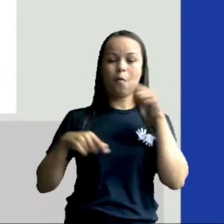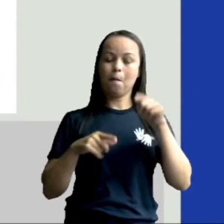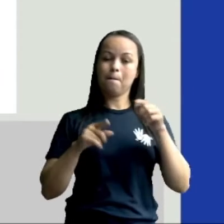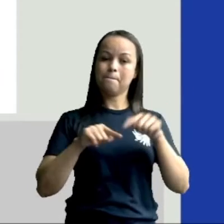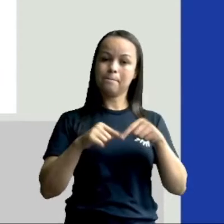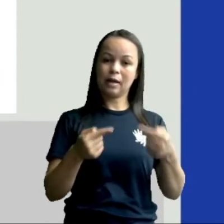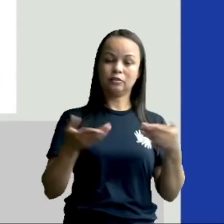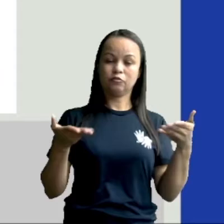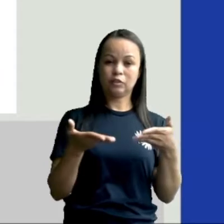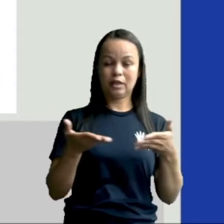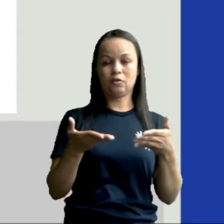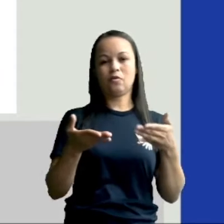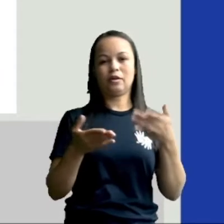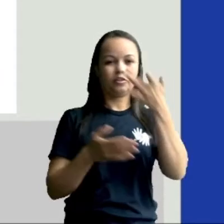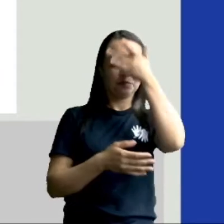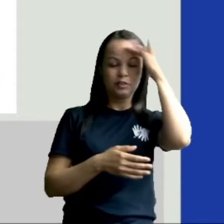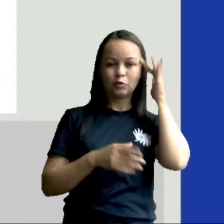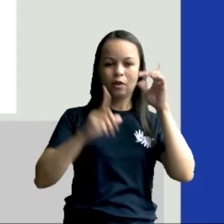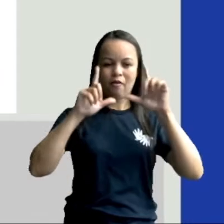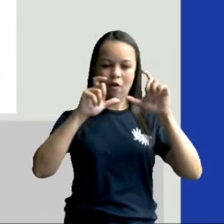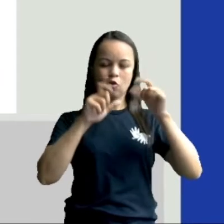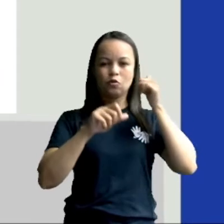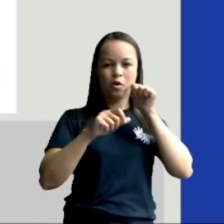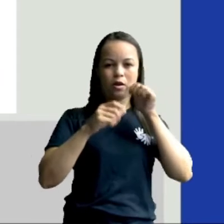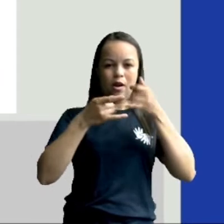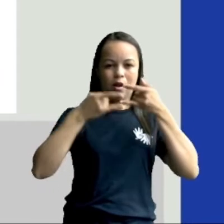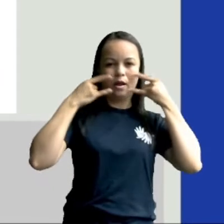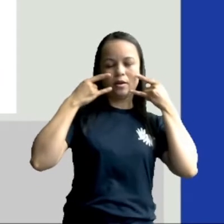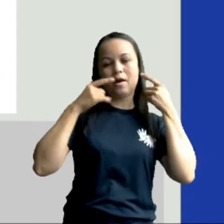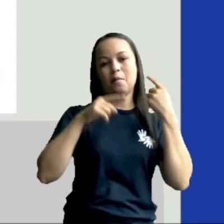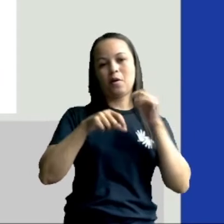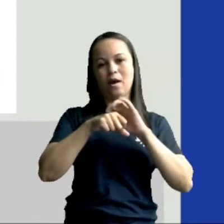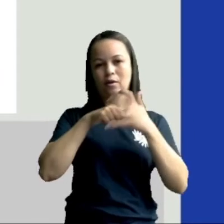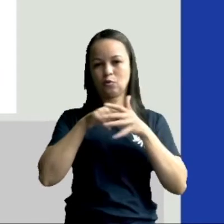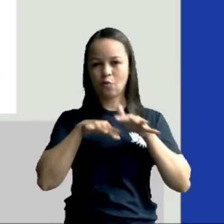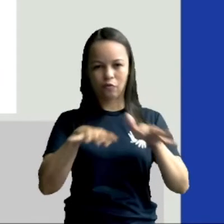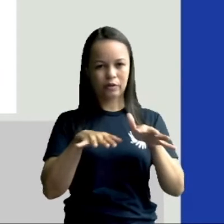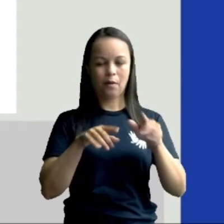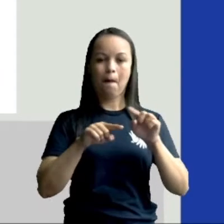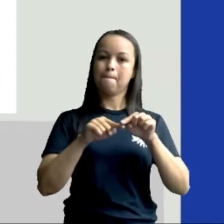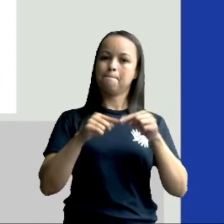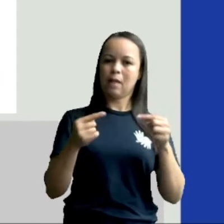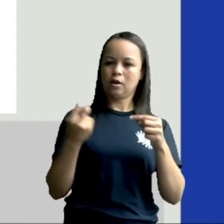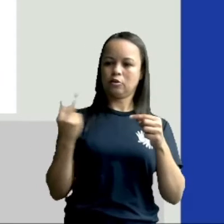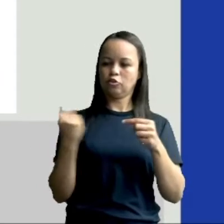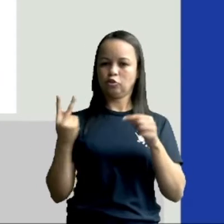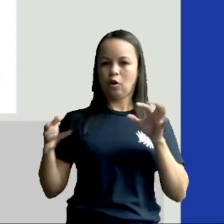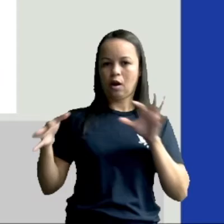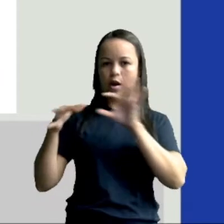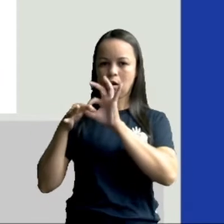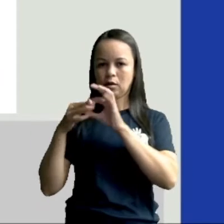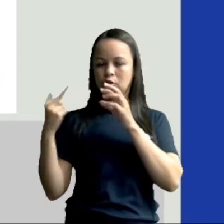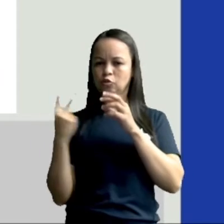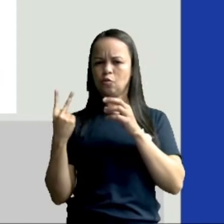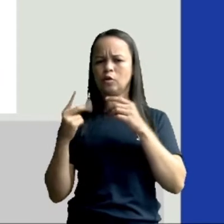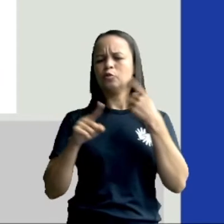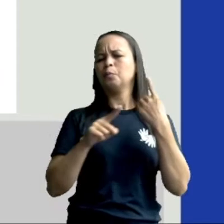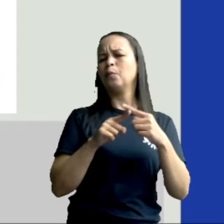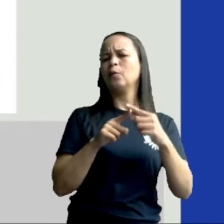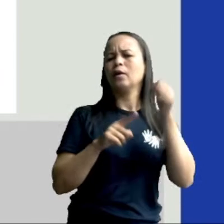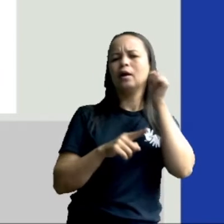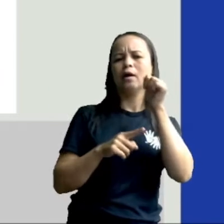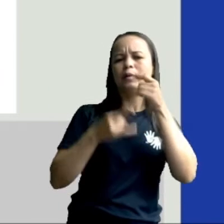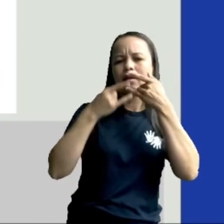pegar o Covid. Mas, olhando as duas imagens, ligando as duas, por que essa moça está